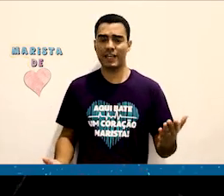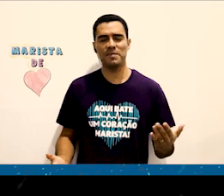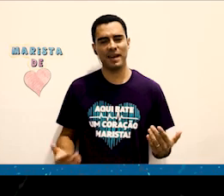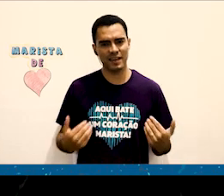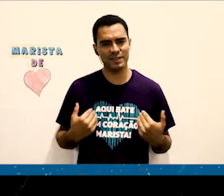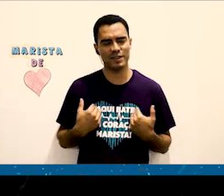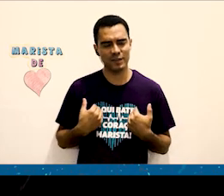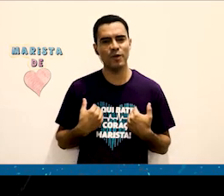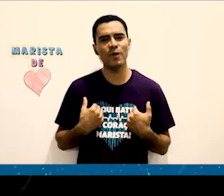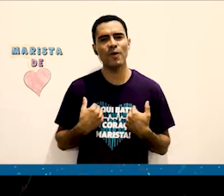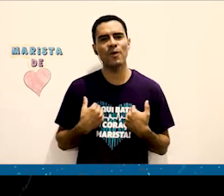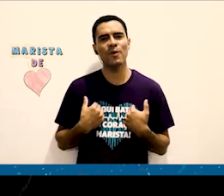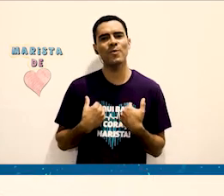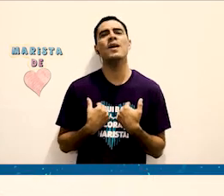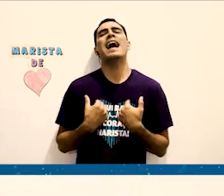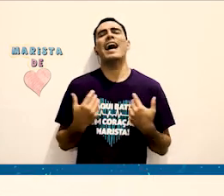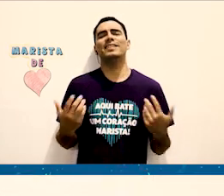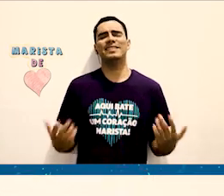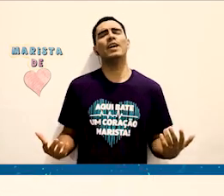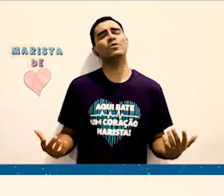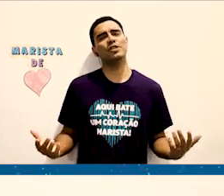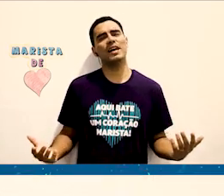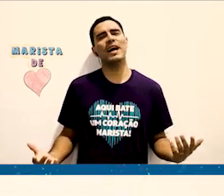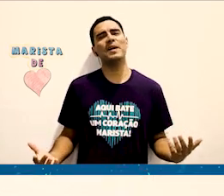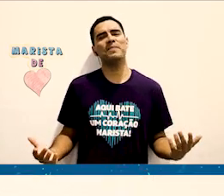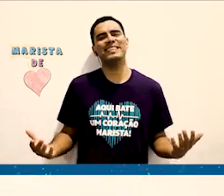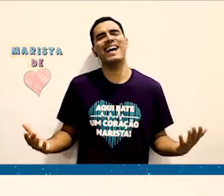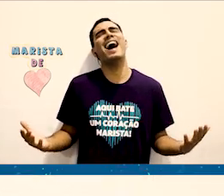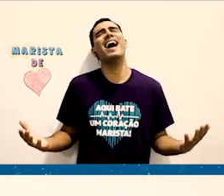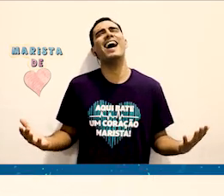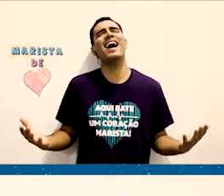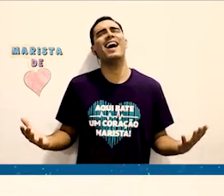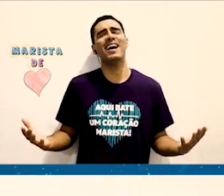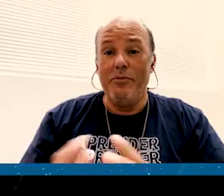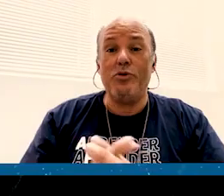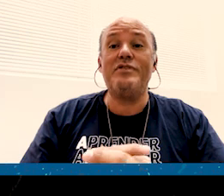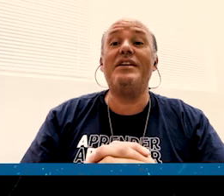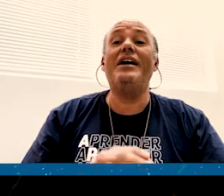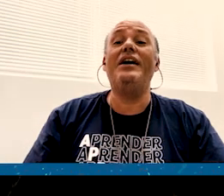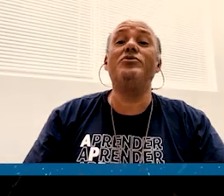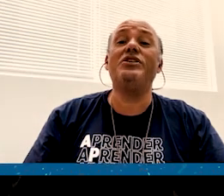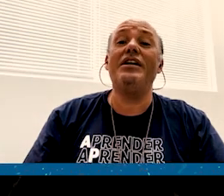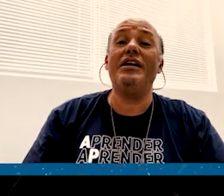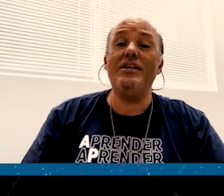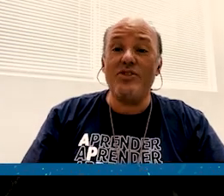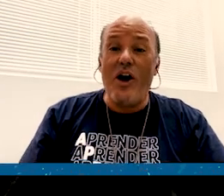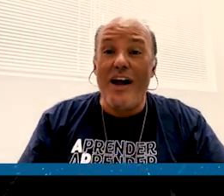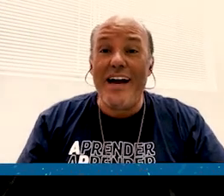você que me ensinou a lição de chamanhar. Muitos anos